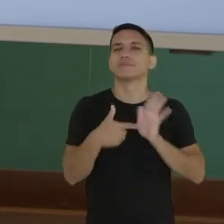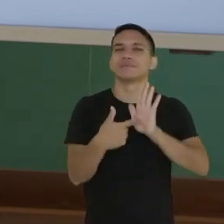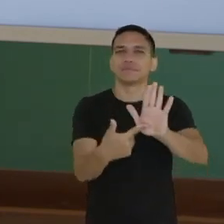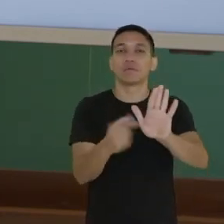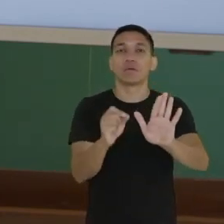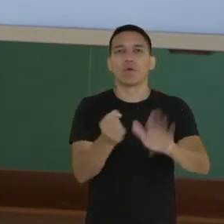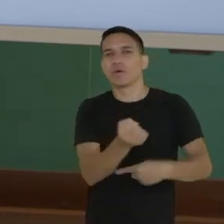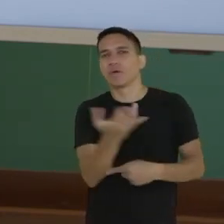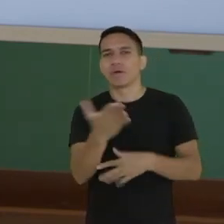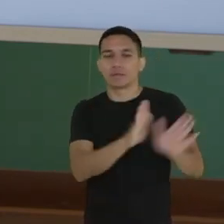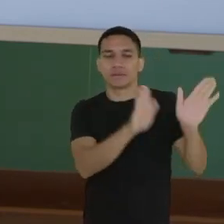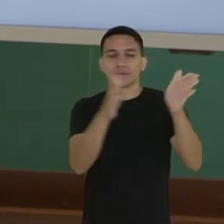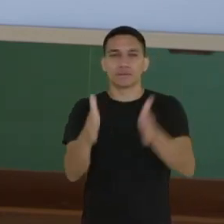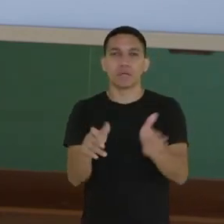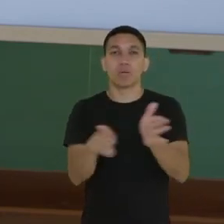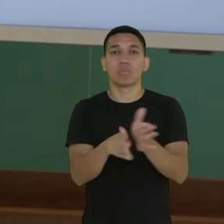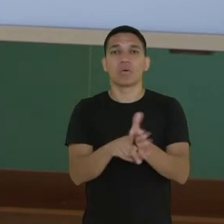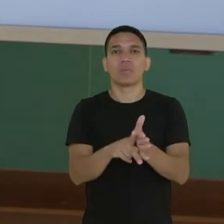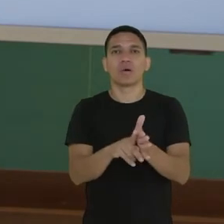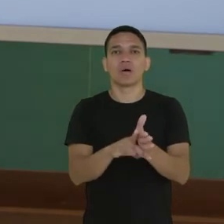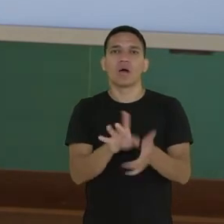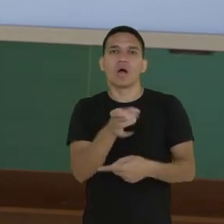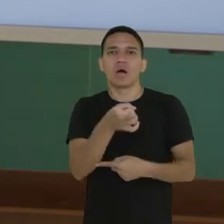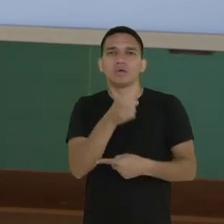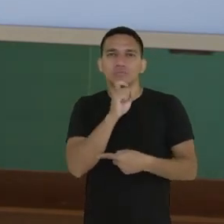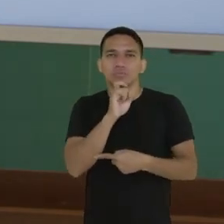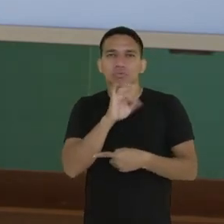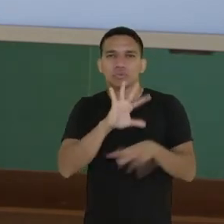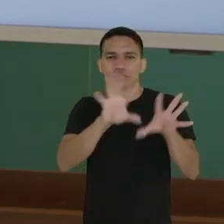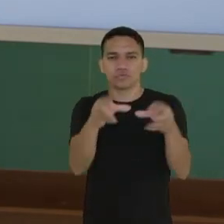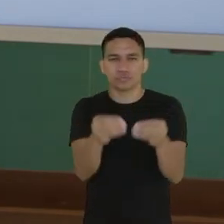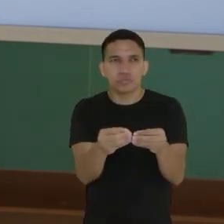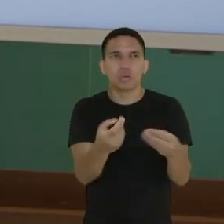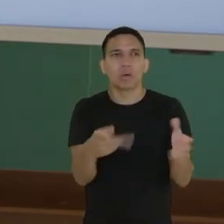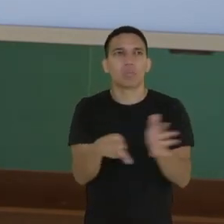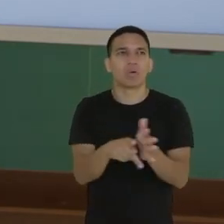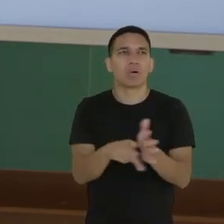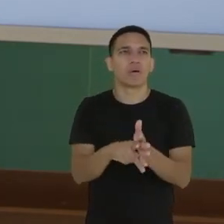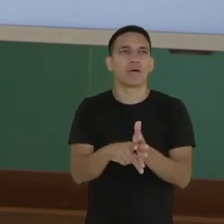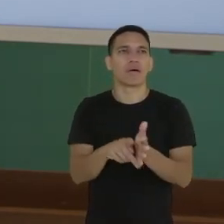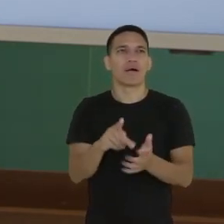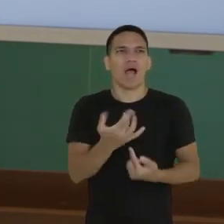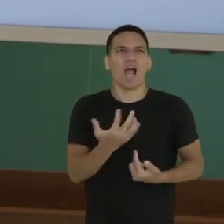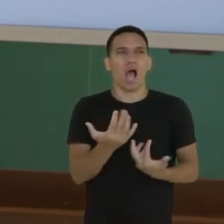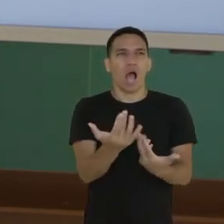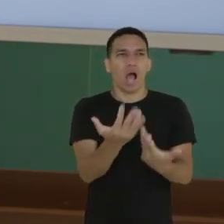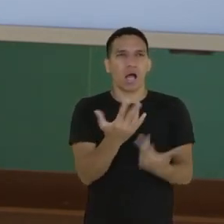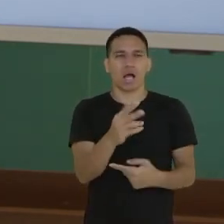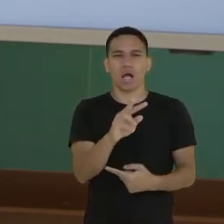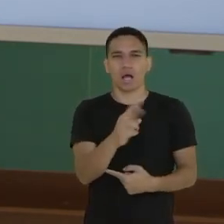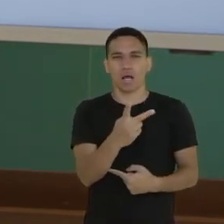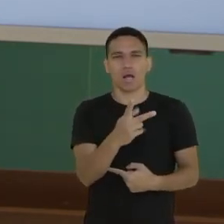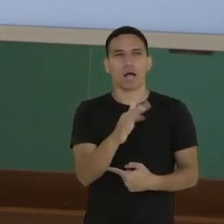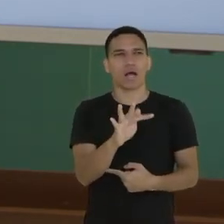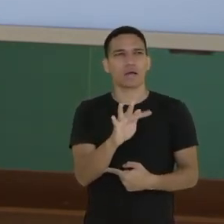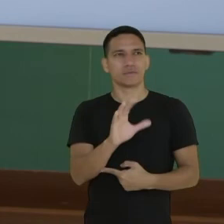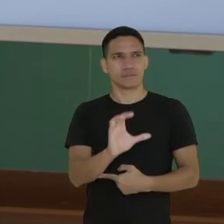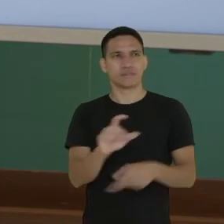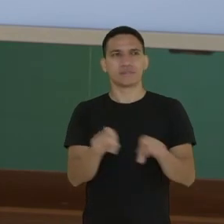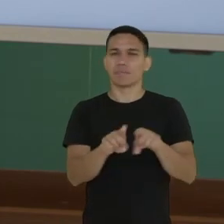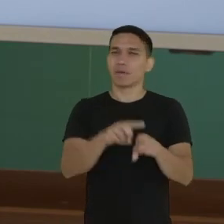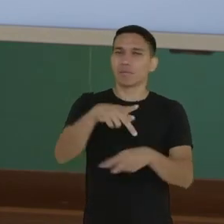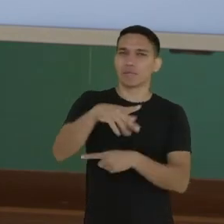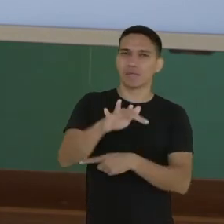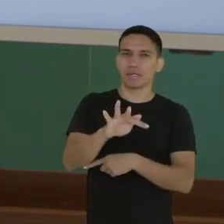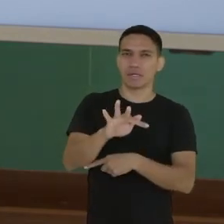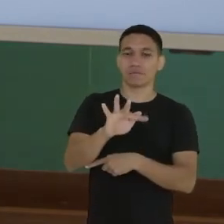essa parte da refrigeração, que seria os HFC, e o PFC, que seriam substâncias que, por exemplo, também causam essa